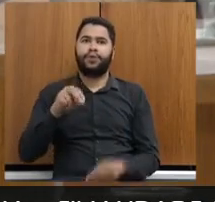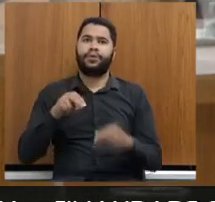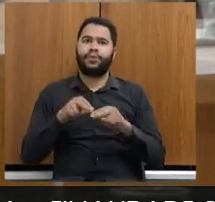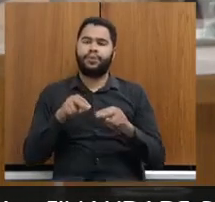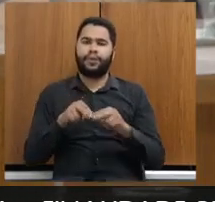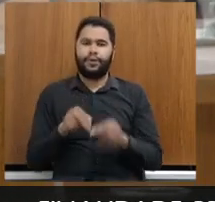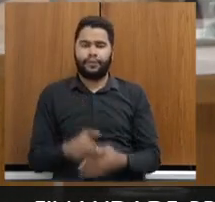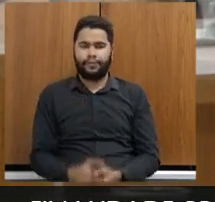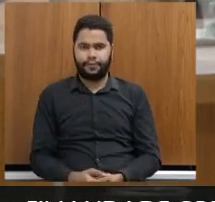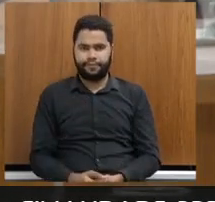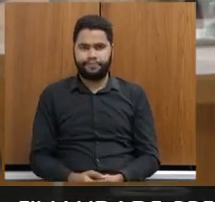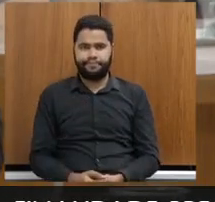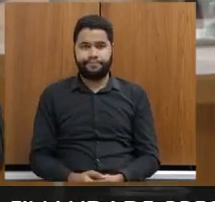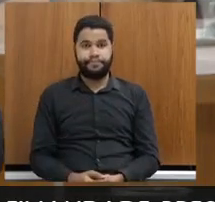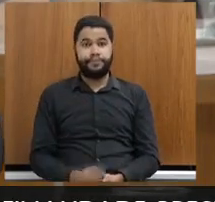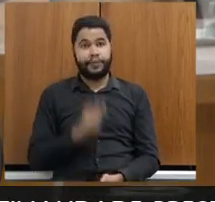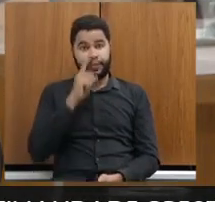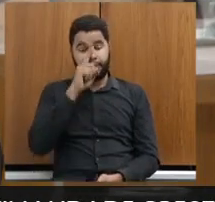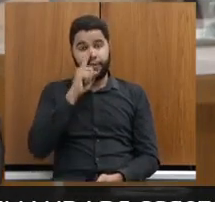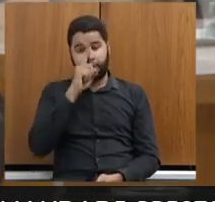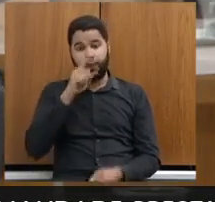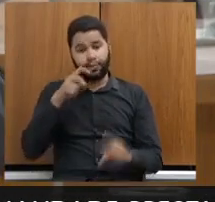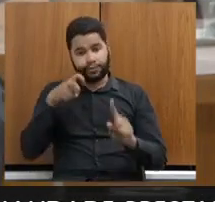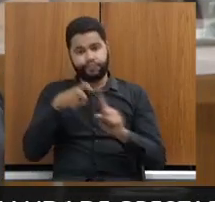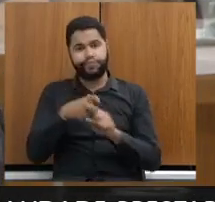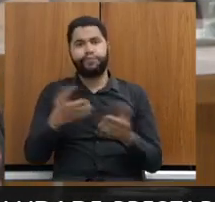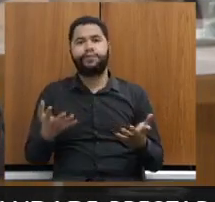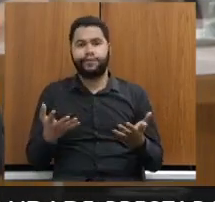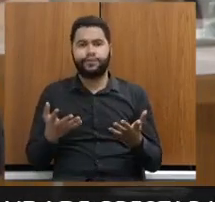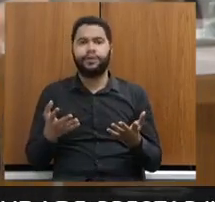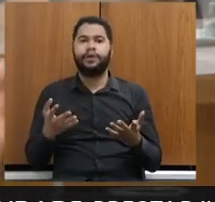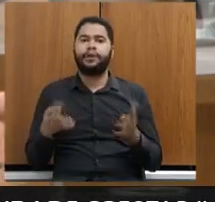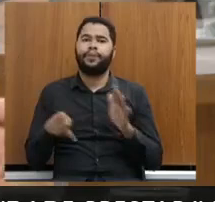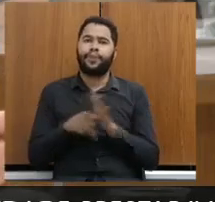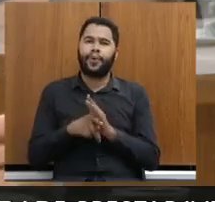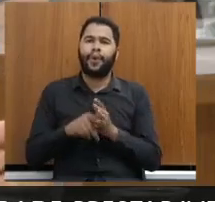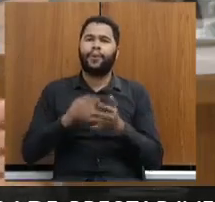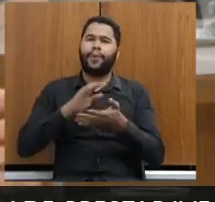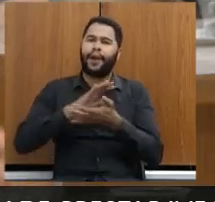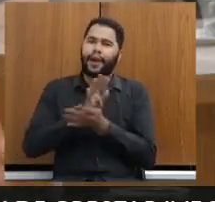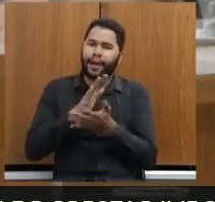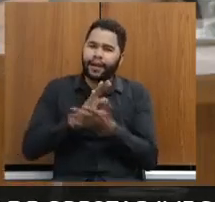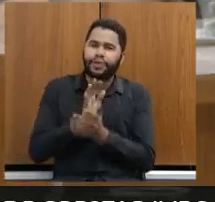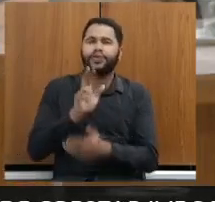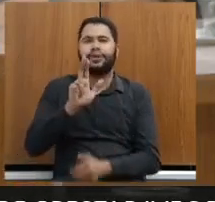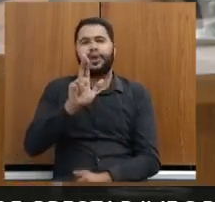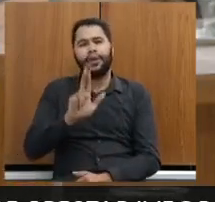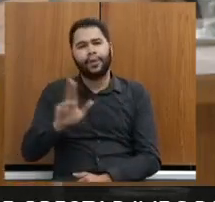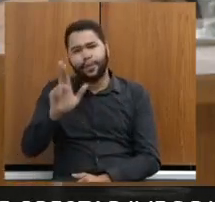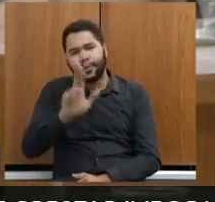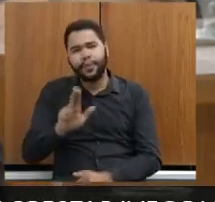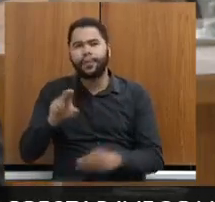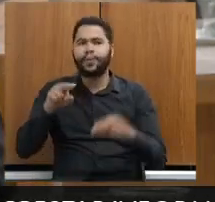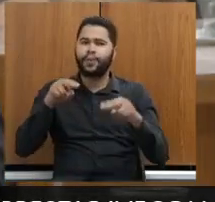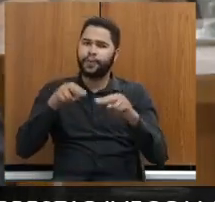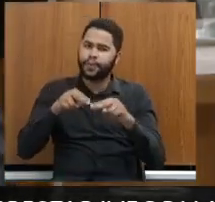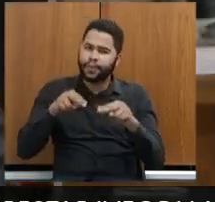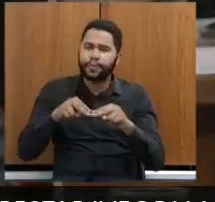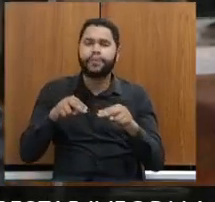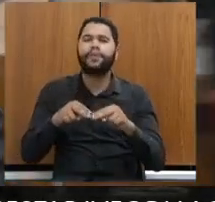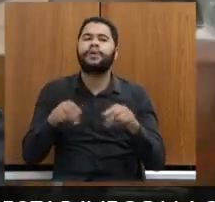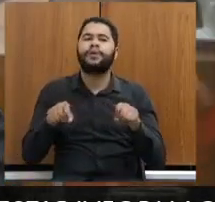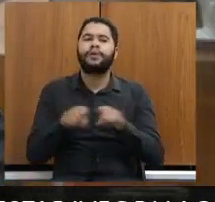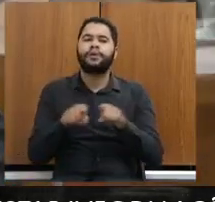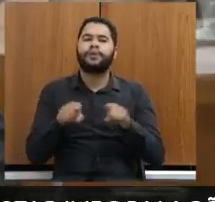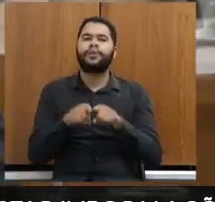albena os plantonistas delegado de Araxá de Uberlândia de Uberaba estavam